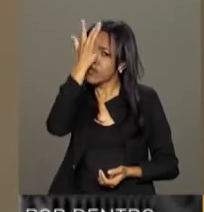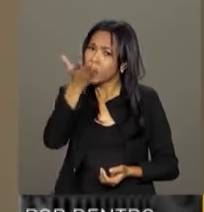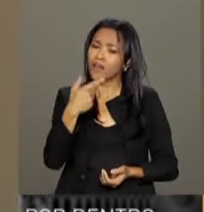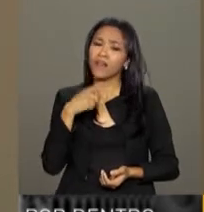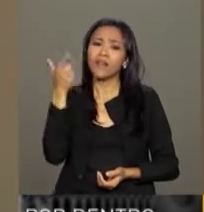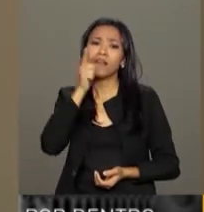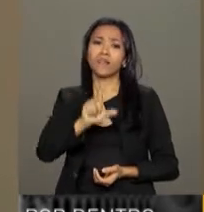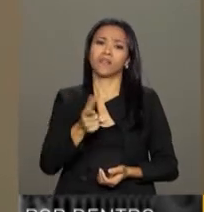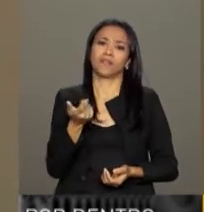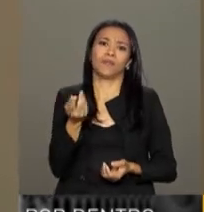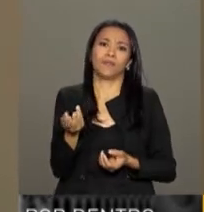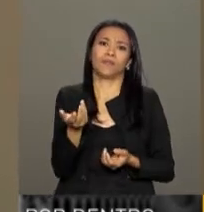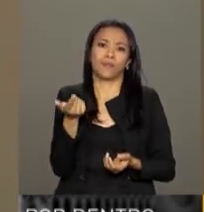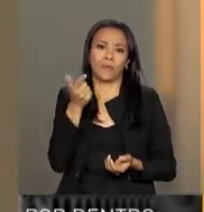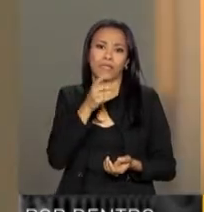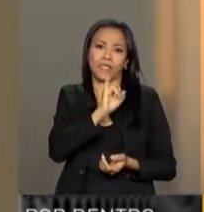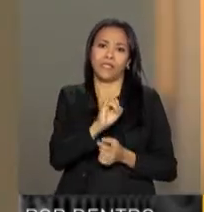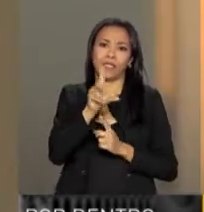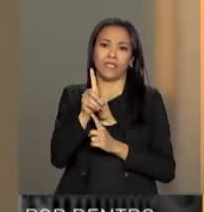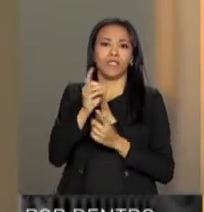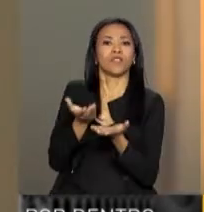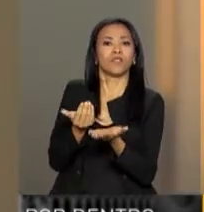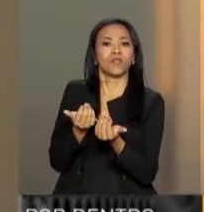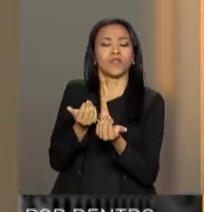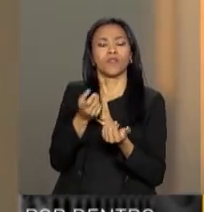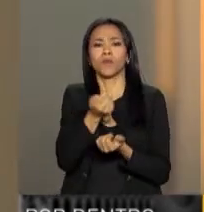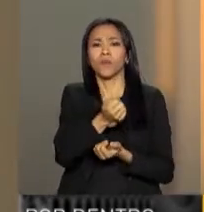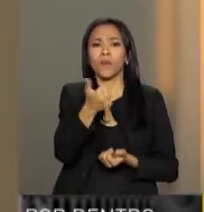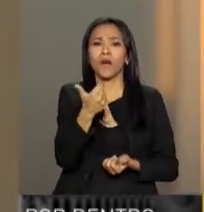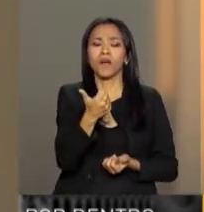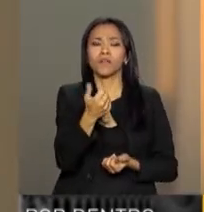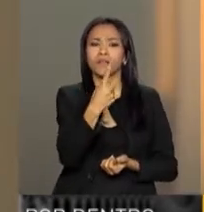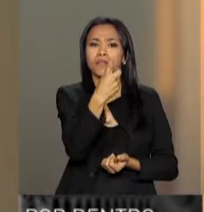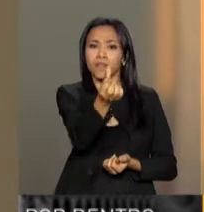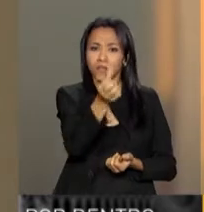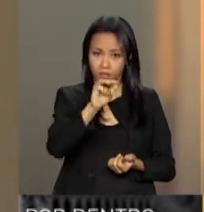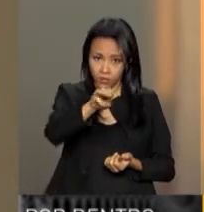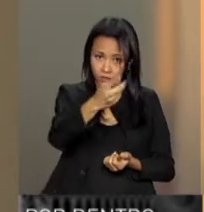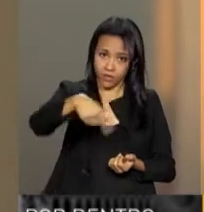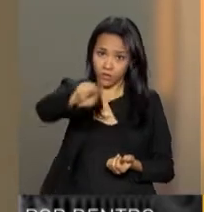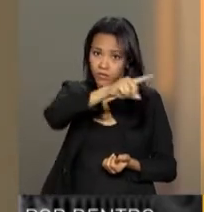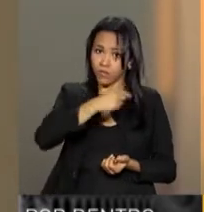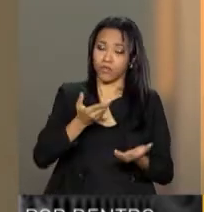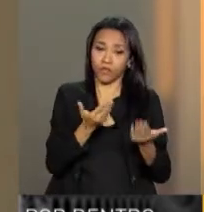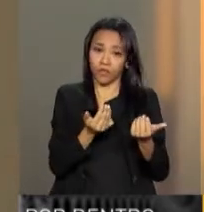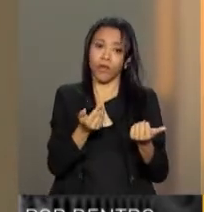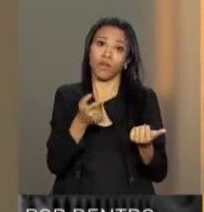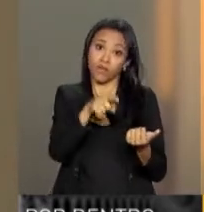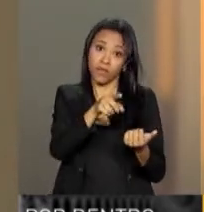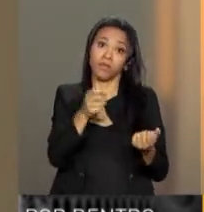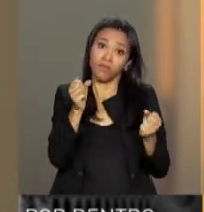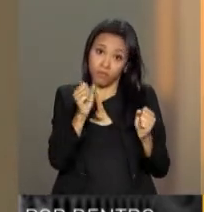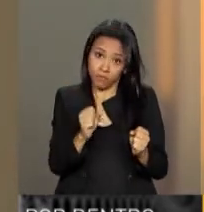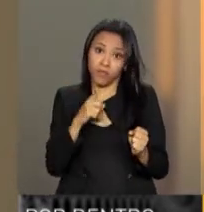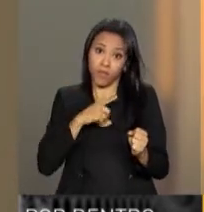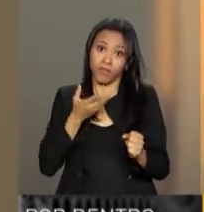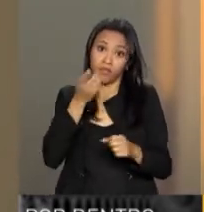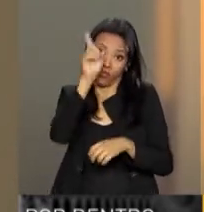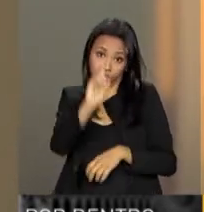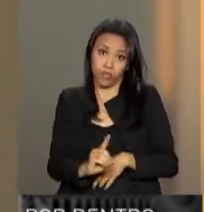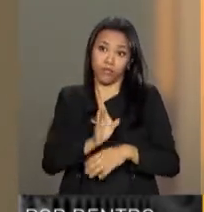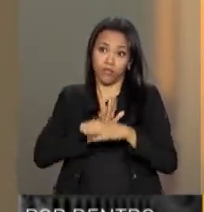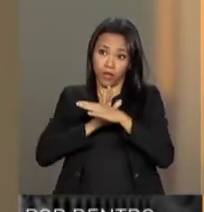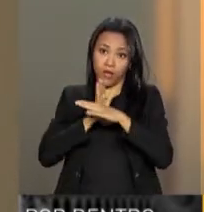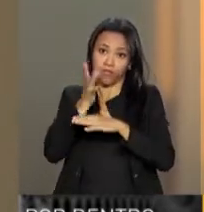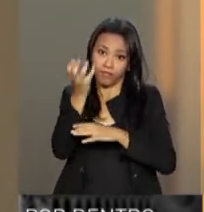à identidade do jovem os quase 16 milhões de jovens que já estão aptos a ter acesso ainda é jovem e